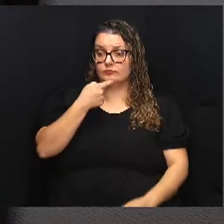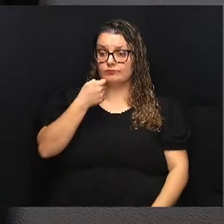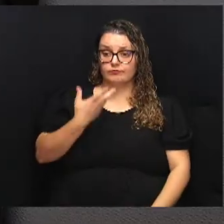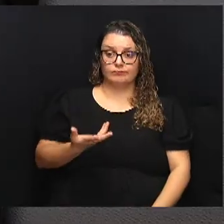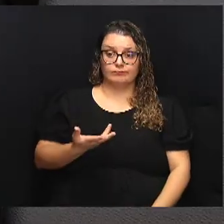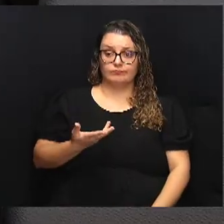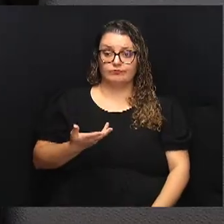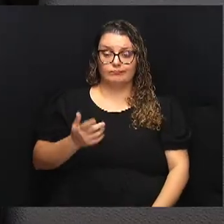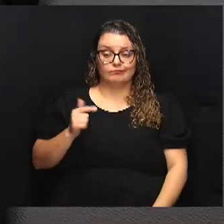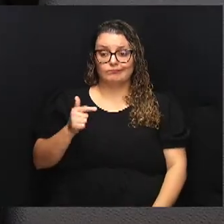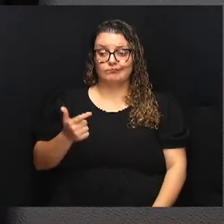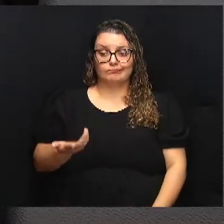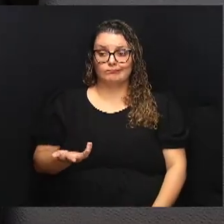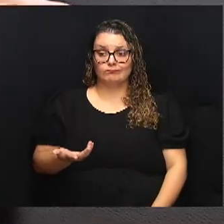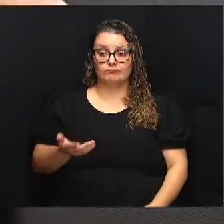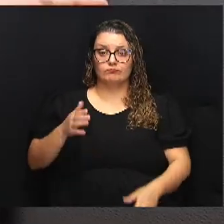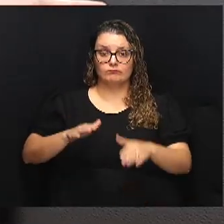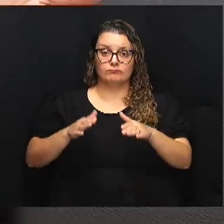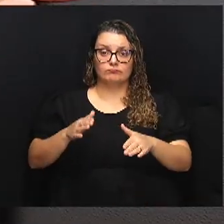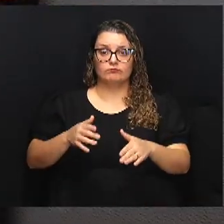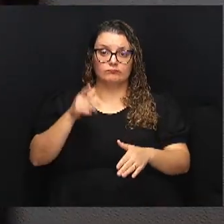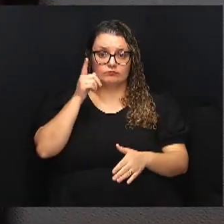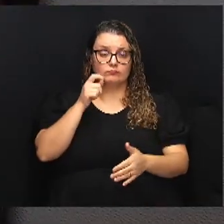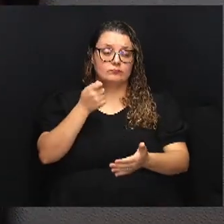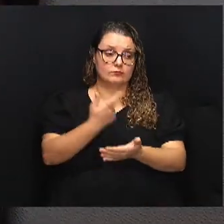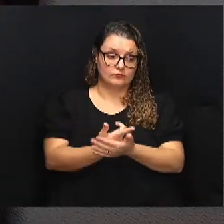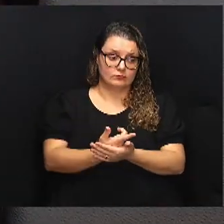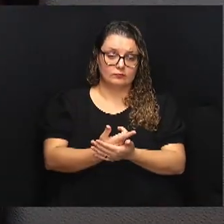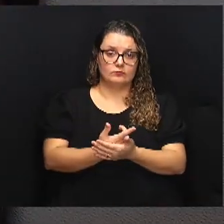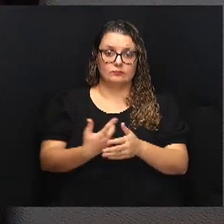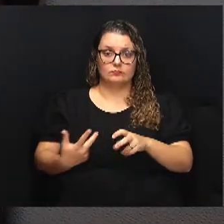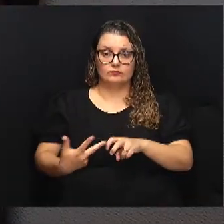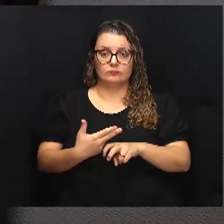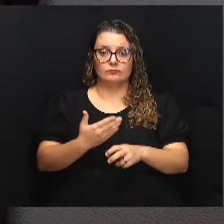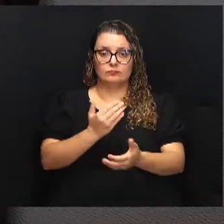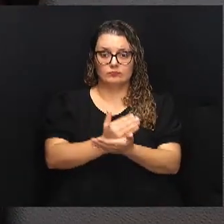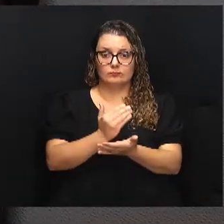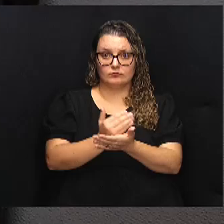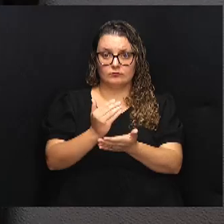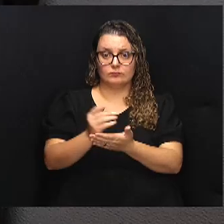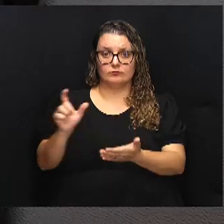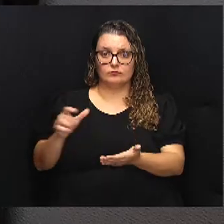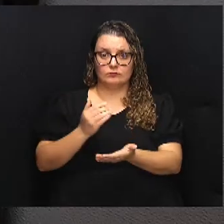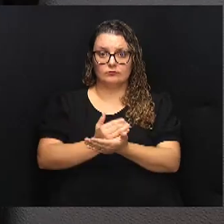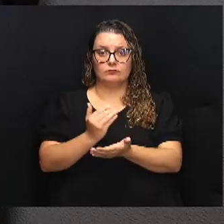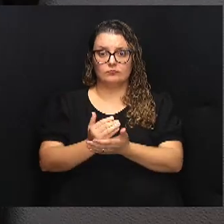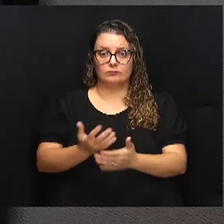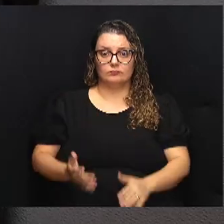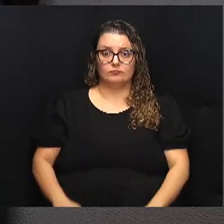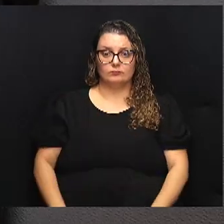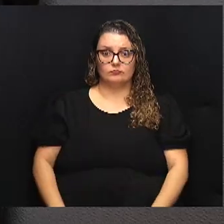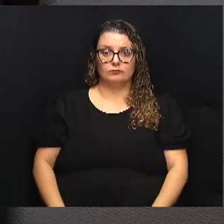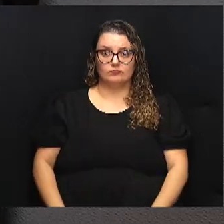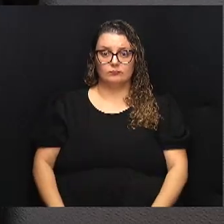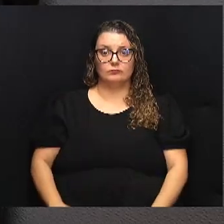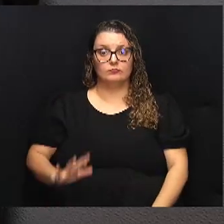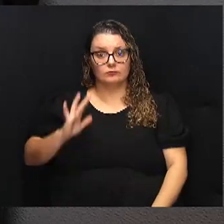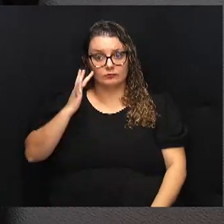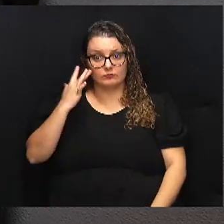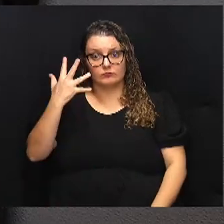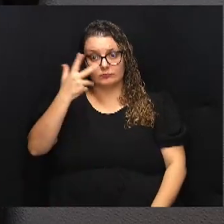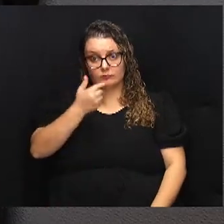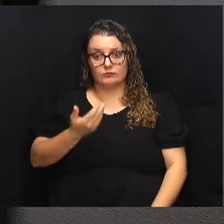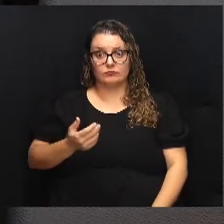às vezes a pessoa não tem. Ou às vezes a pessoa consegue pagar a cirurgia, parcela no cartão, acho bonito a pessoa que luta por isso, mas às vezes não